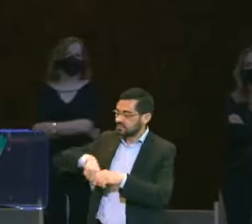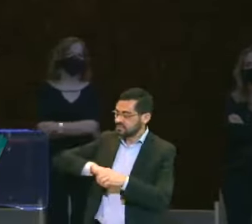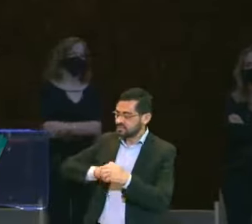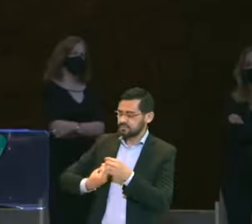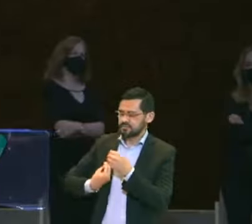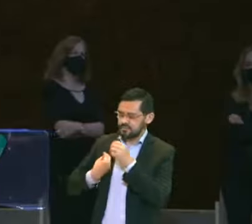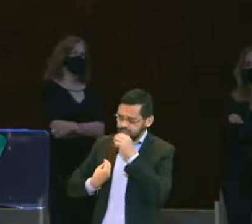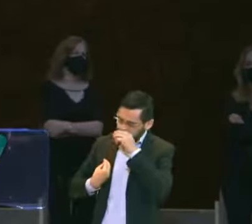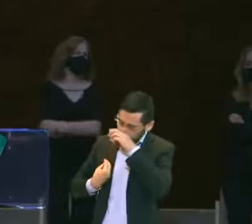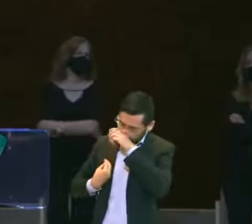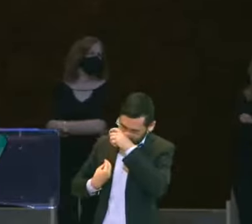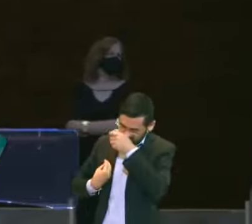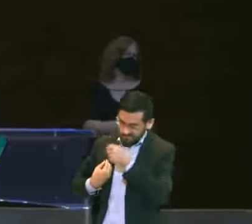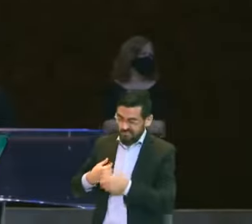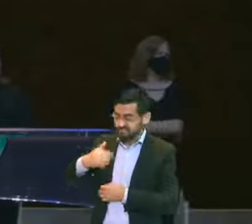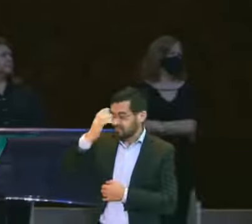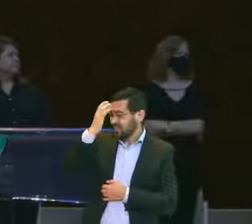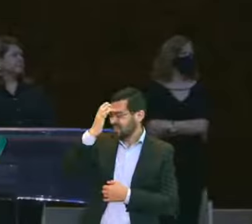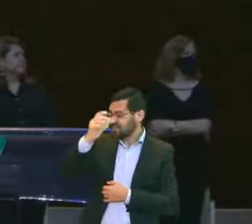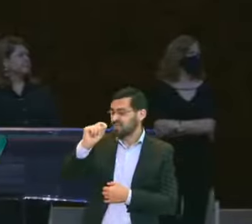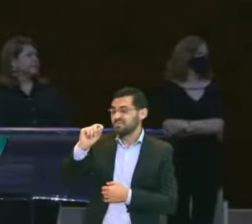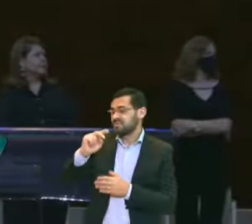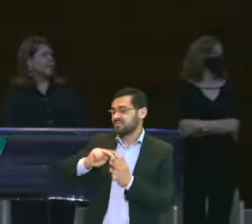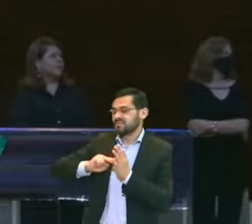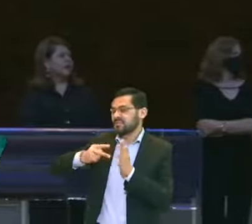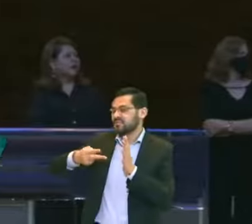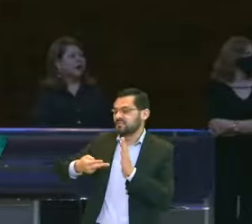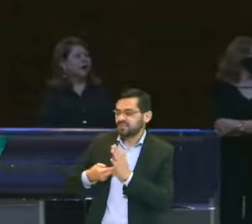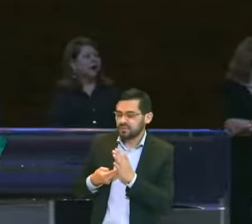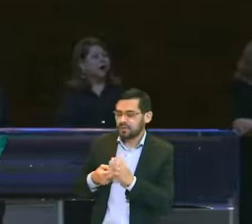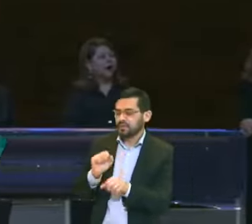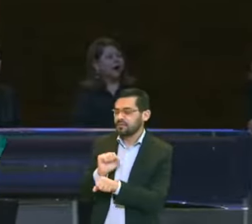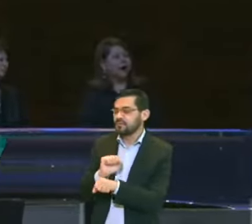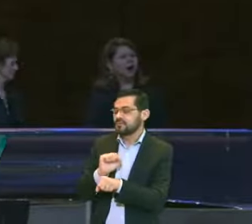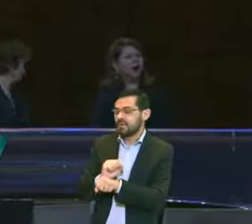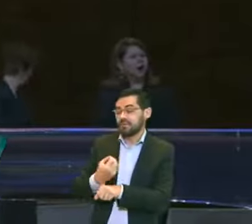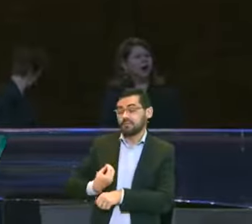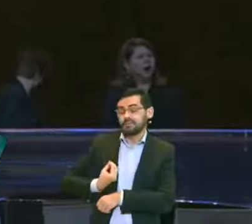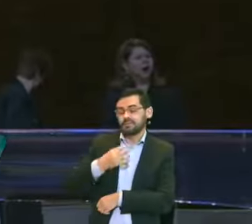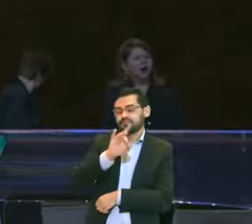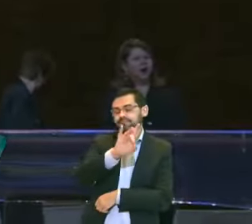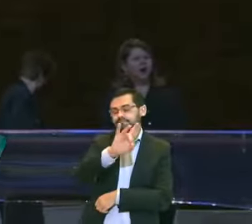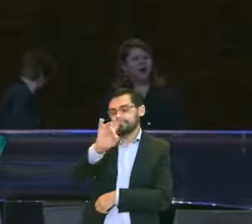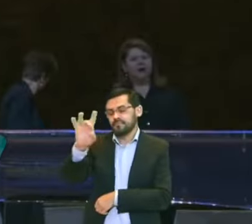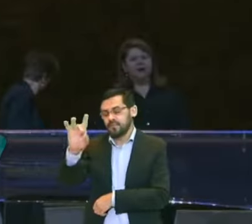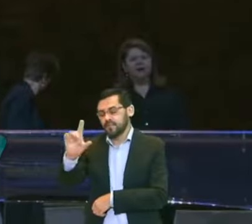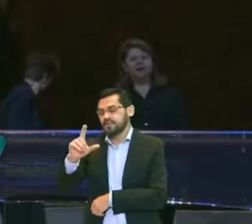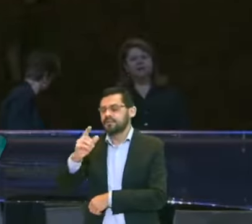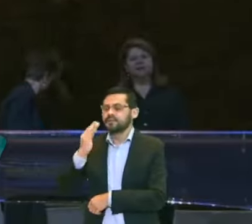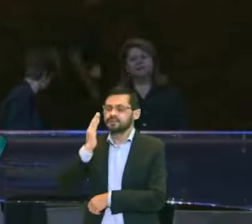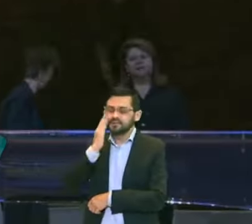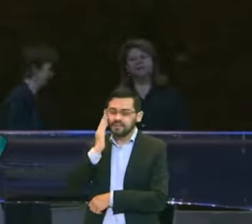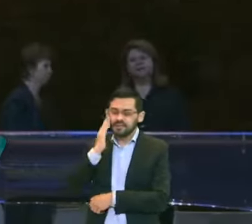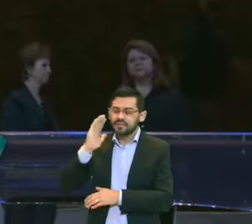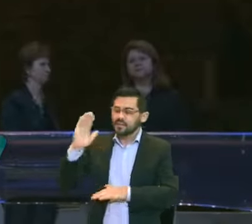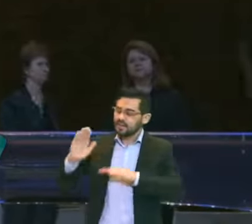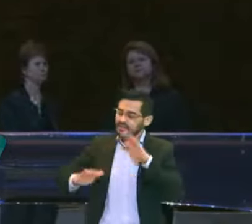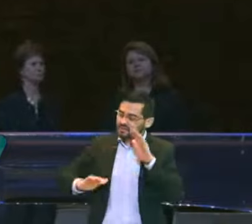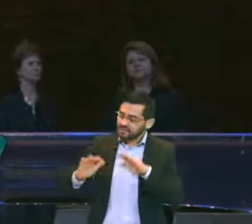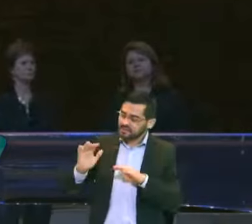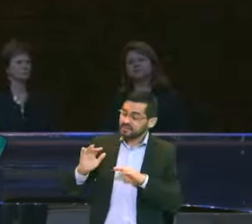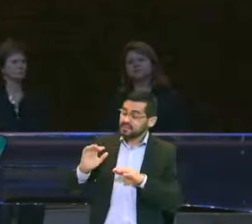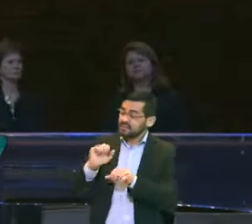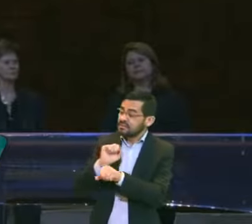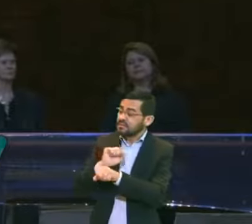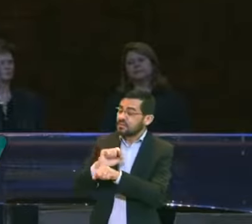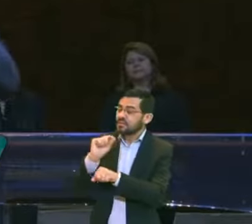vivendo. Eu não sei o que significa espera para os meus irmãos. Para alguns isso representa a salvação da